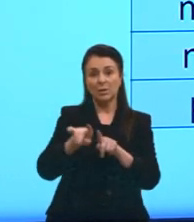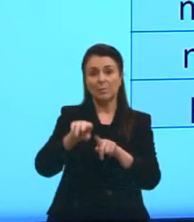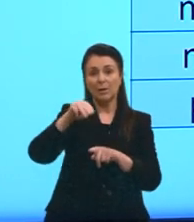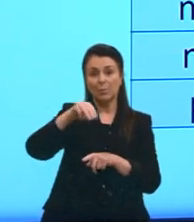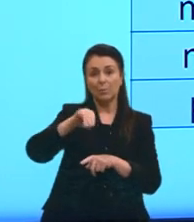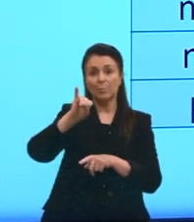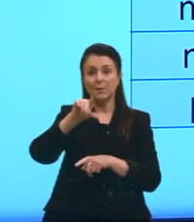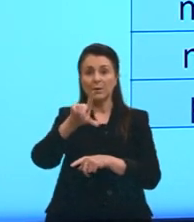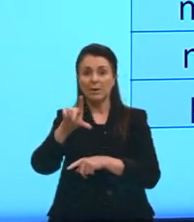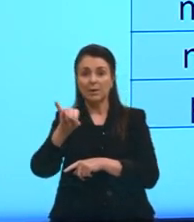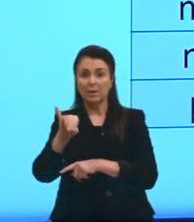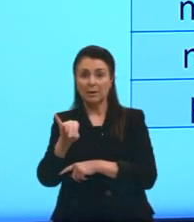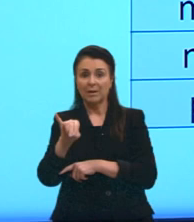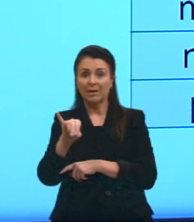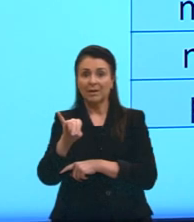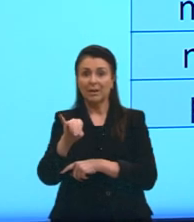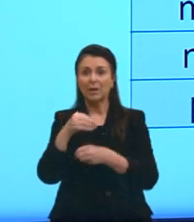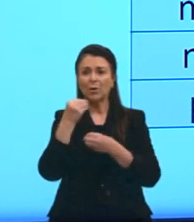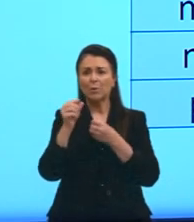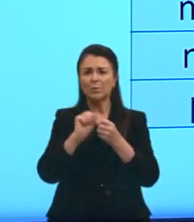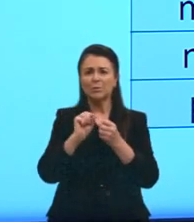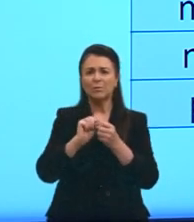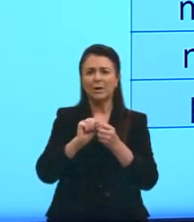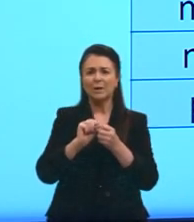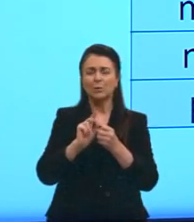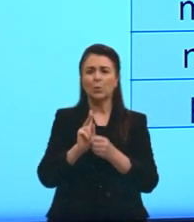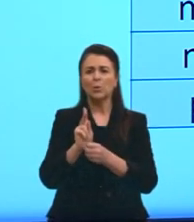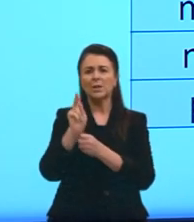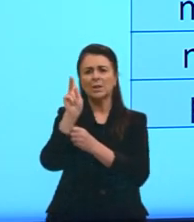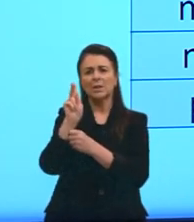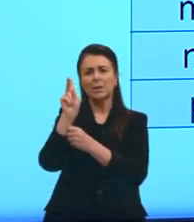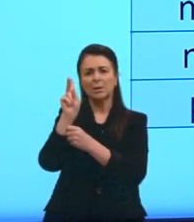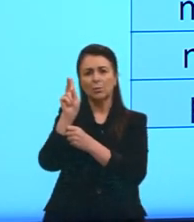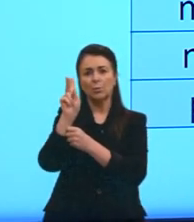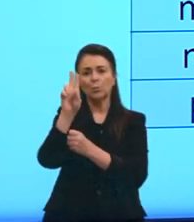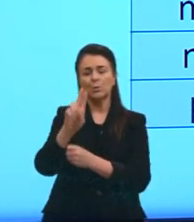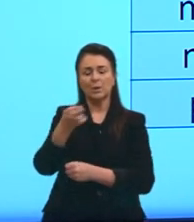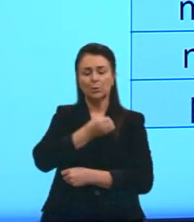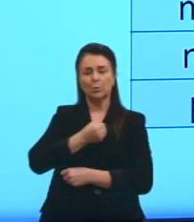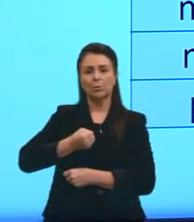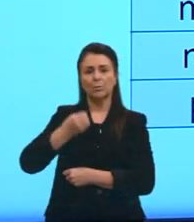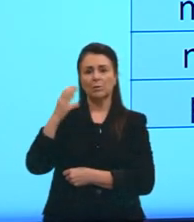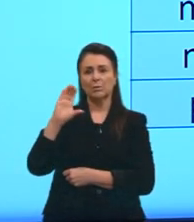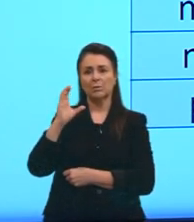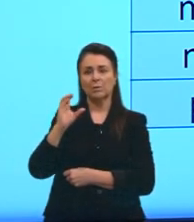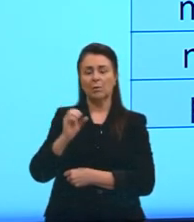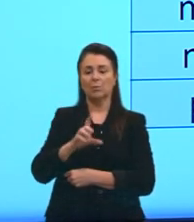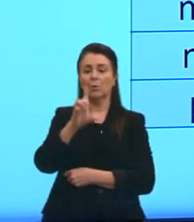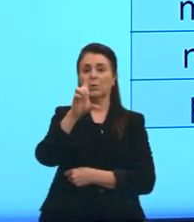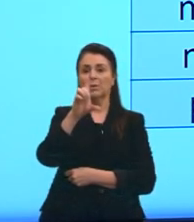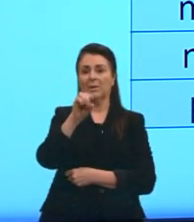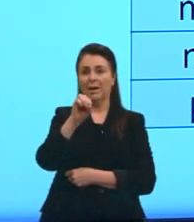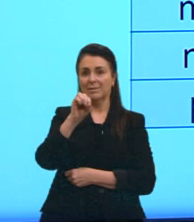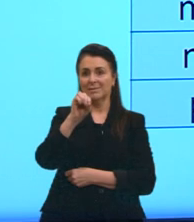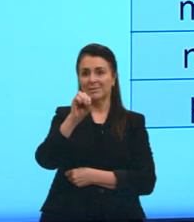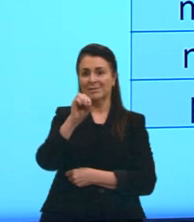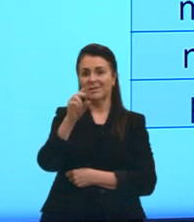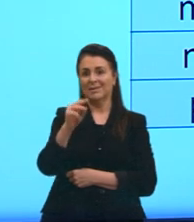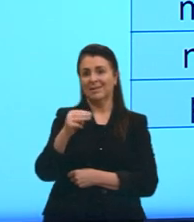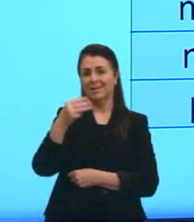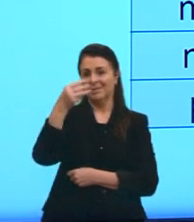tá Daí a gente tem o quilo aqui como que a gente pode escrever mil em notação científica 10 elevado a 3